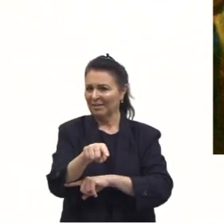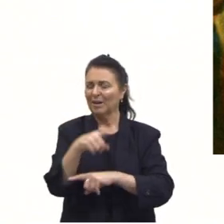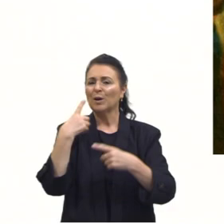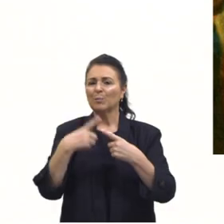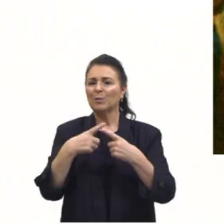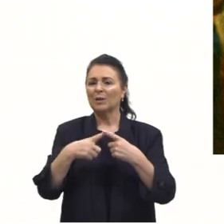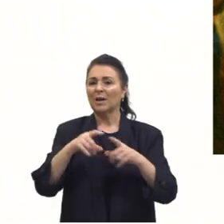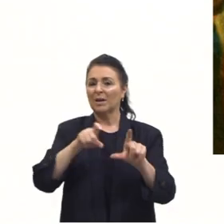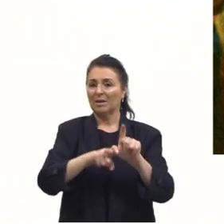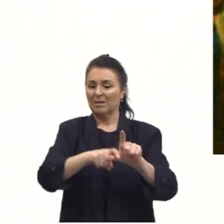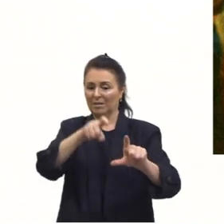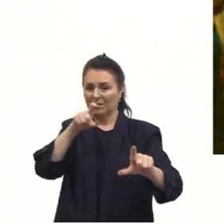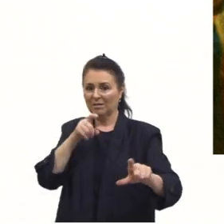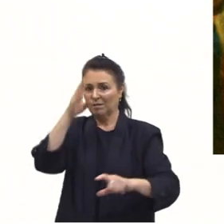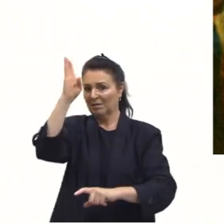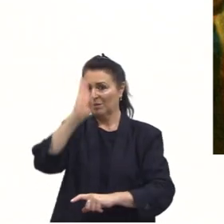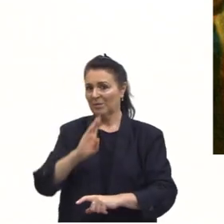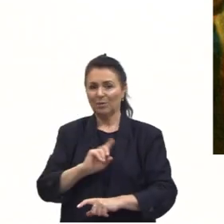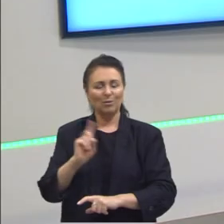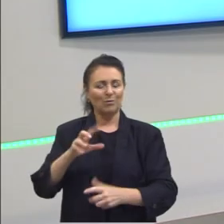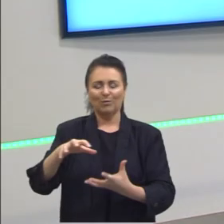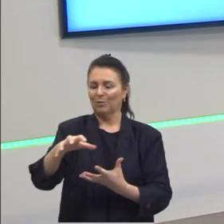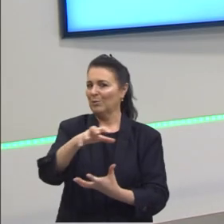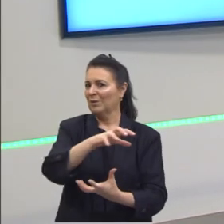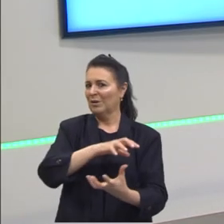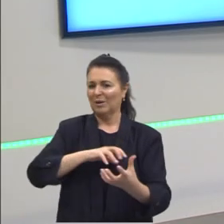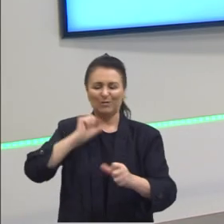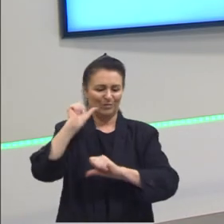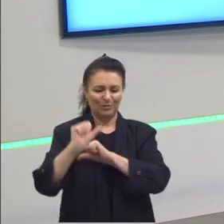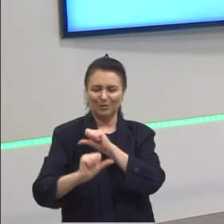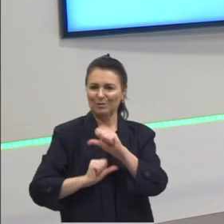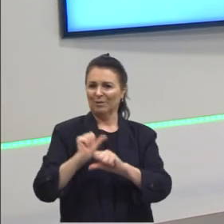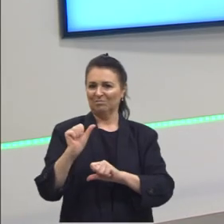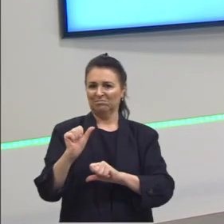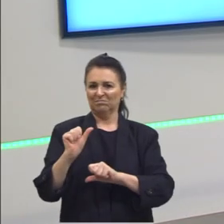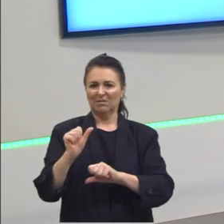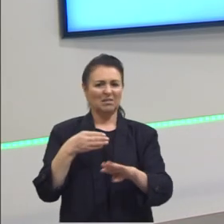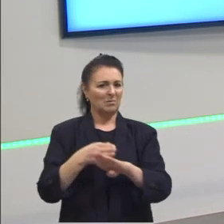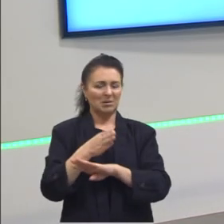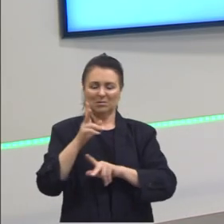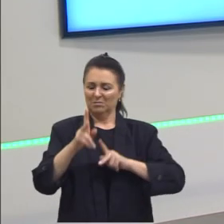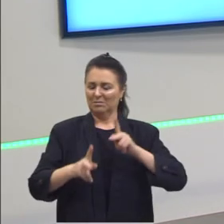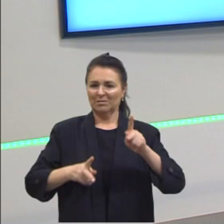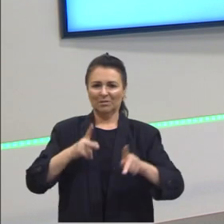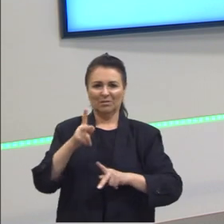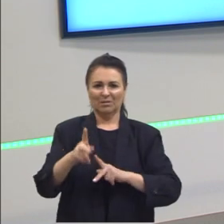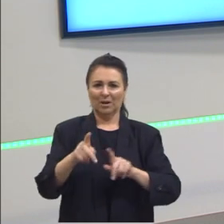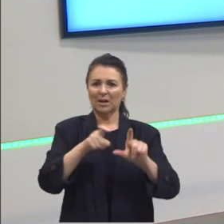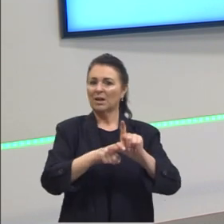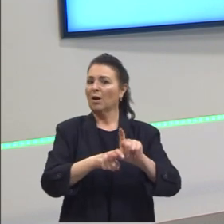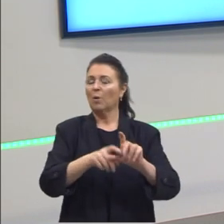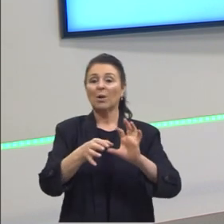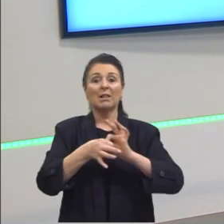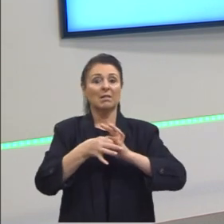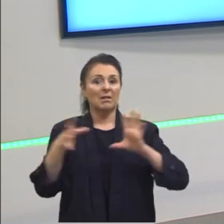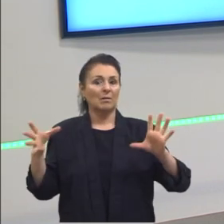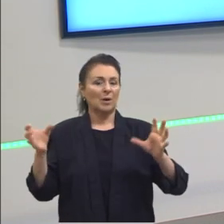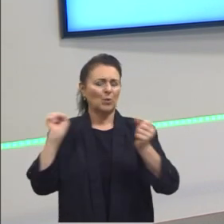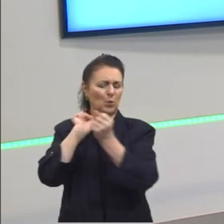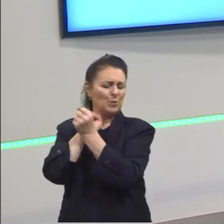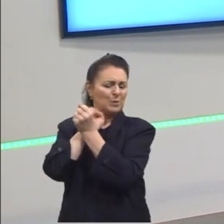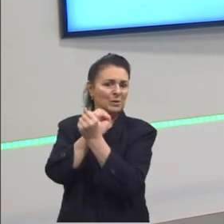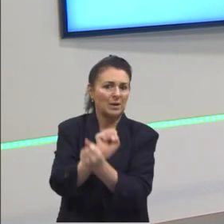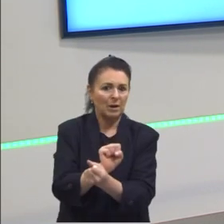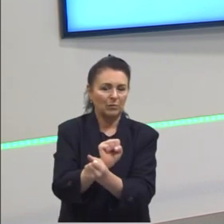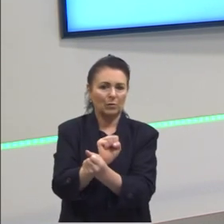ainda tem essa brasileira ela não foi uma revolução ela não foi Popular ela não libertou os escravos Ahan